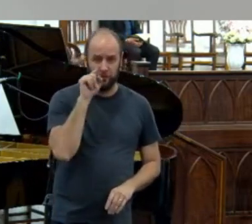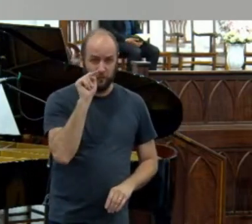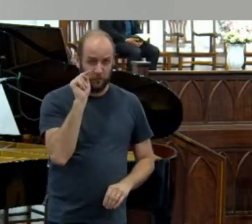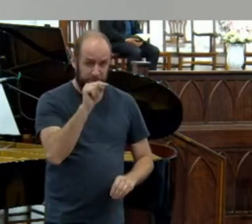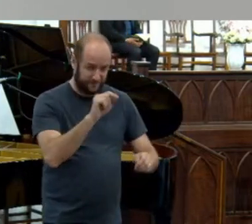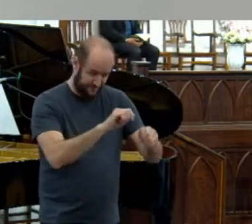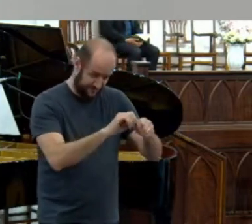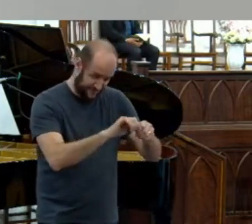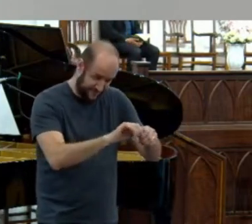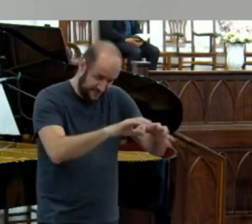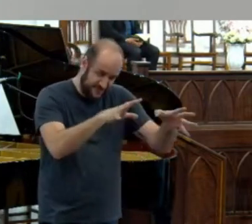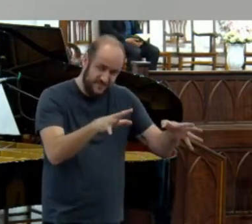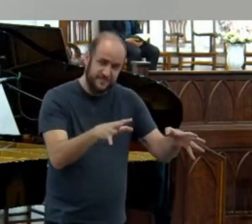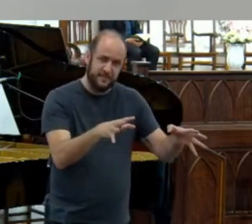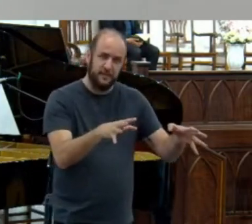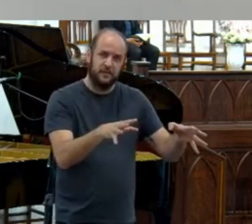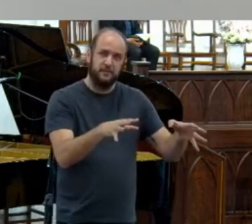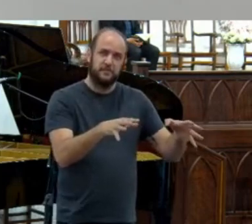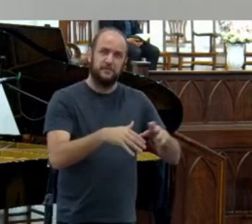lembra?